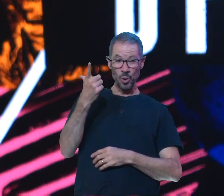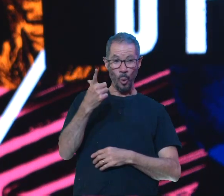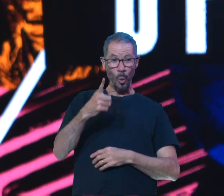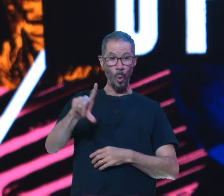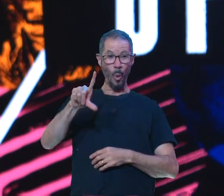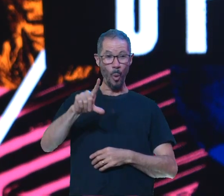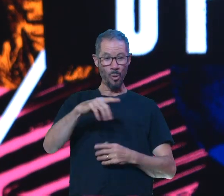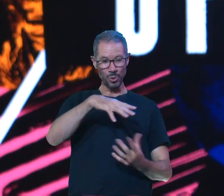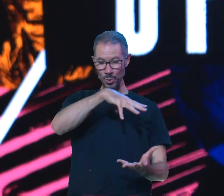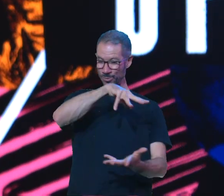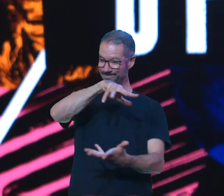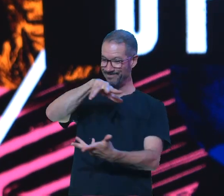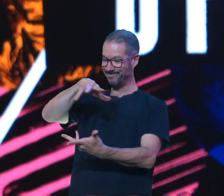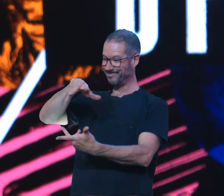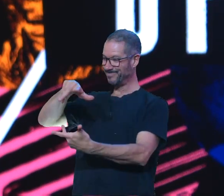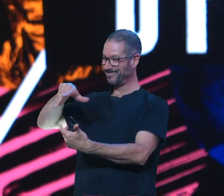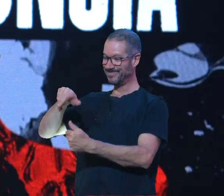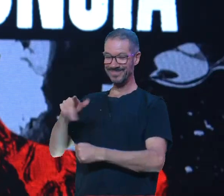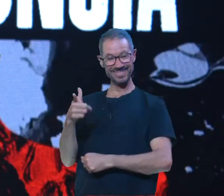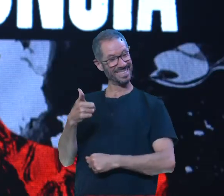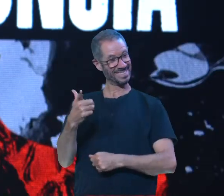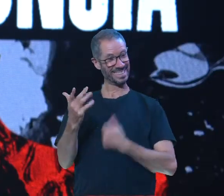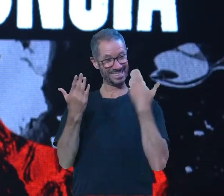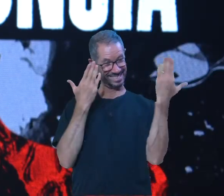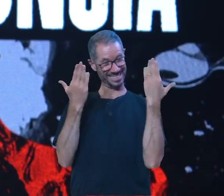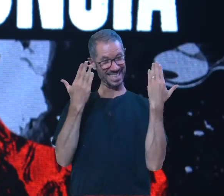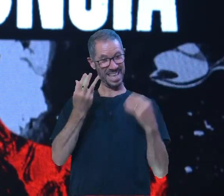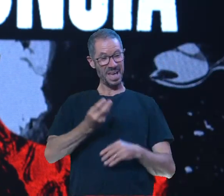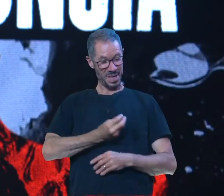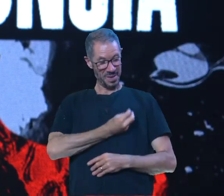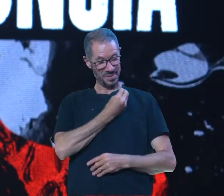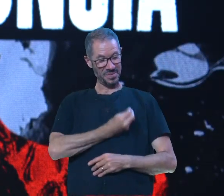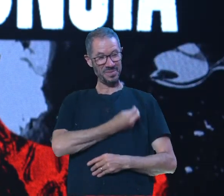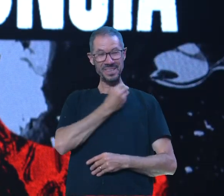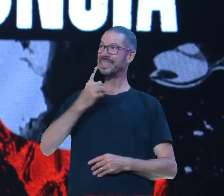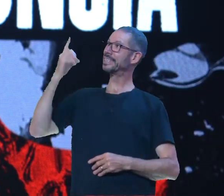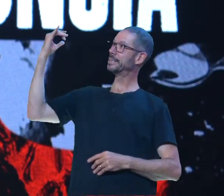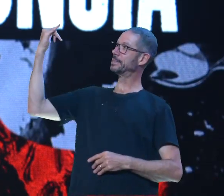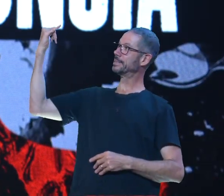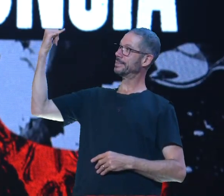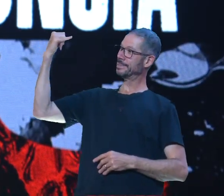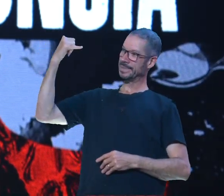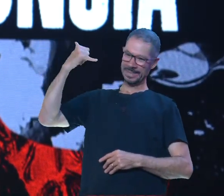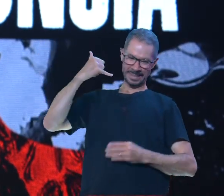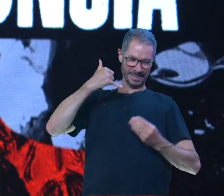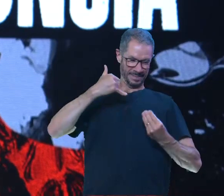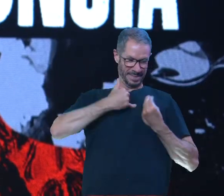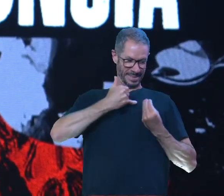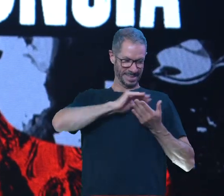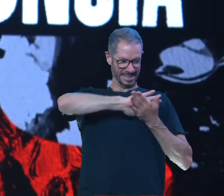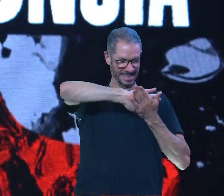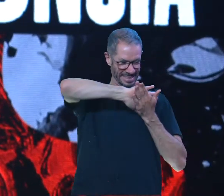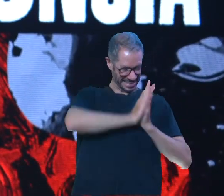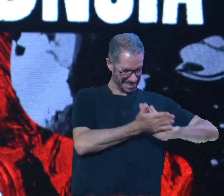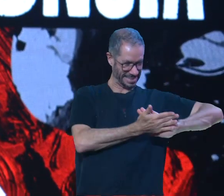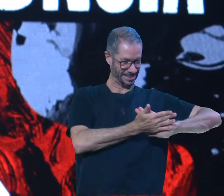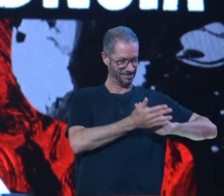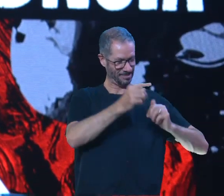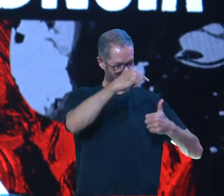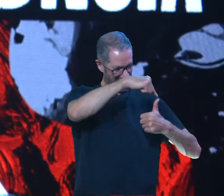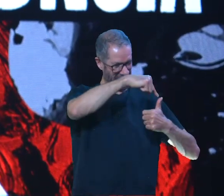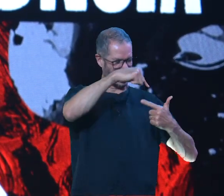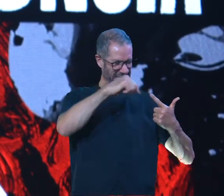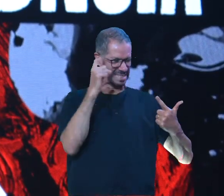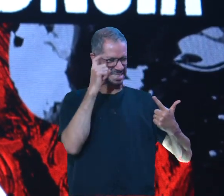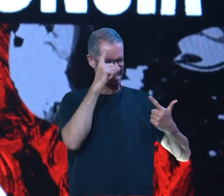na face da terra. E às vezes o que precisa da nossa vida é Deus quebrar a gente. Porque tem áreas da nossa vida que são difíceis de